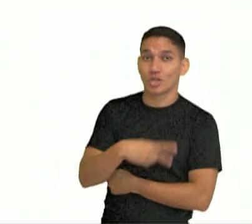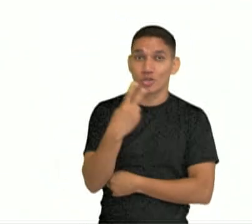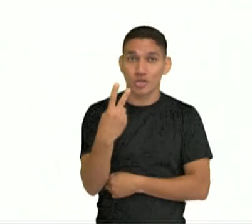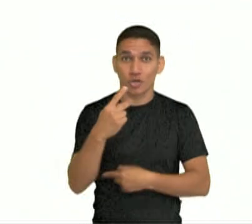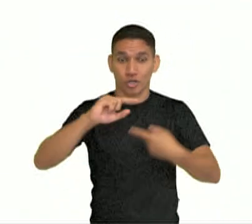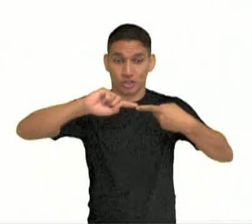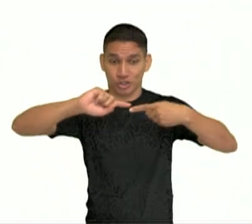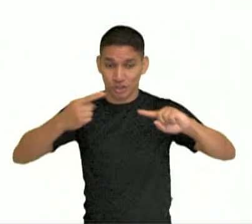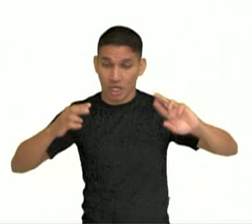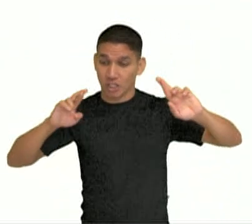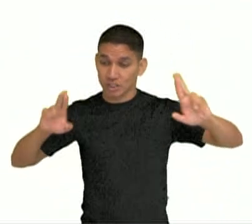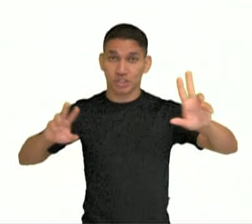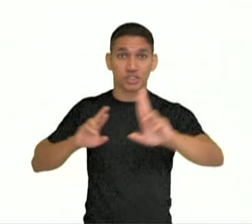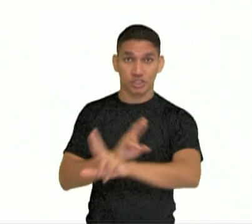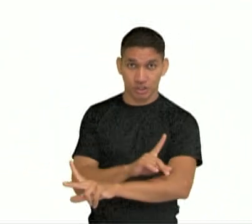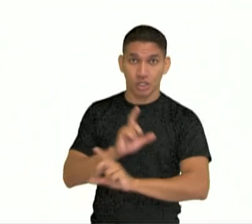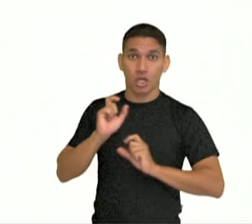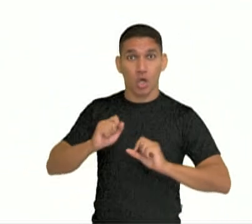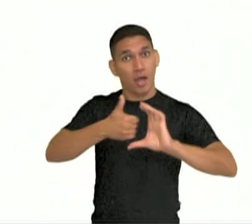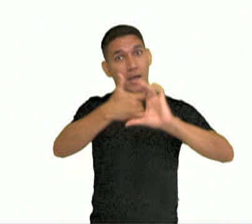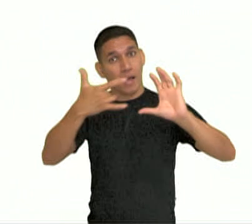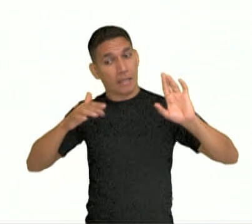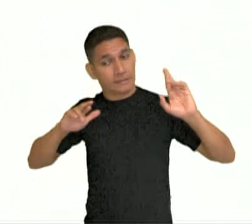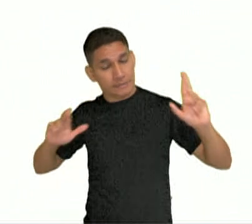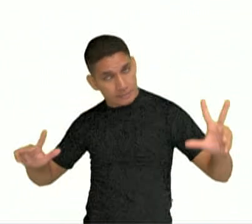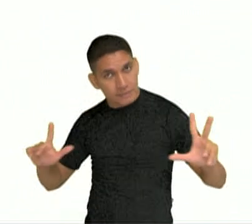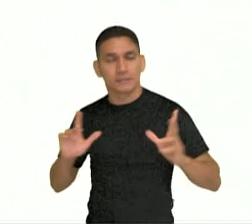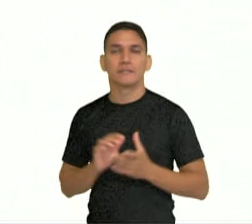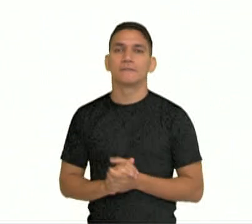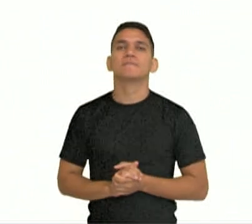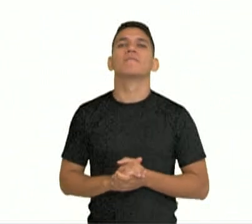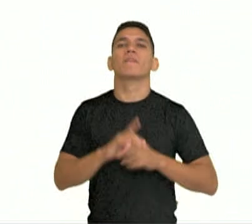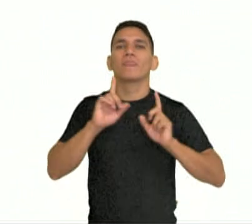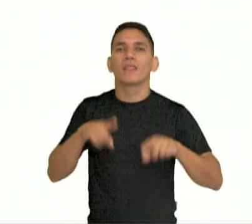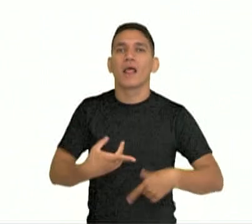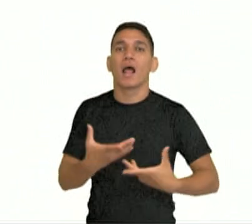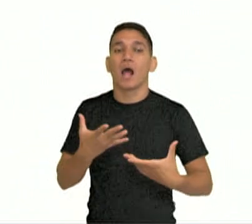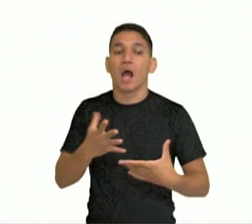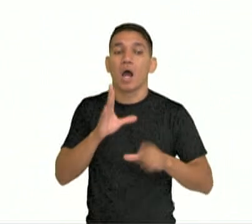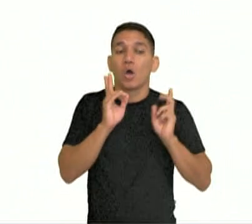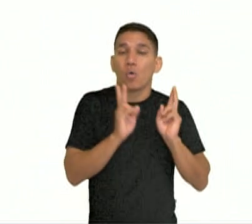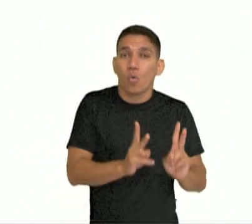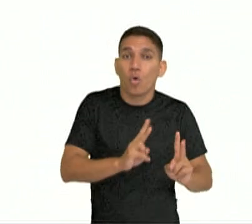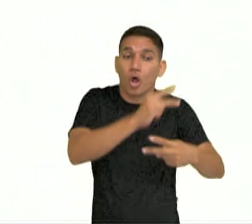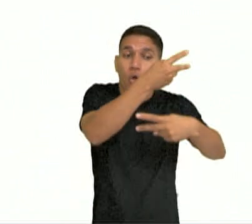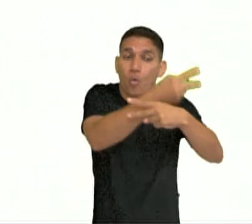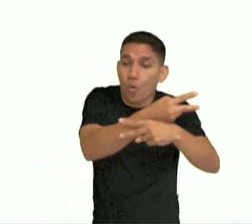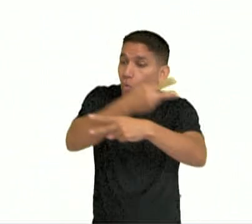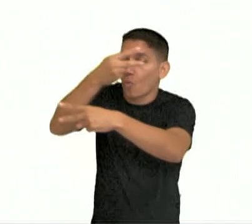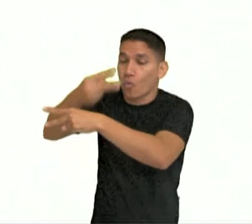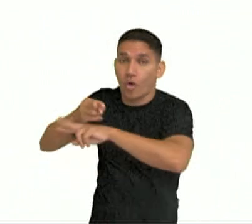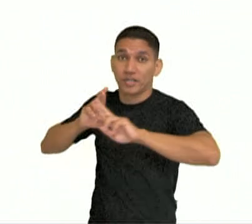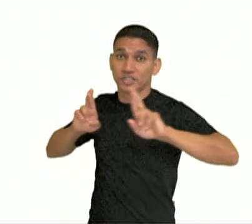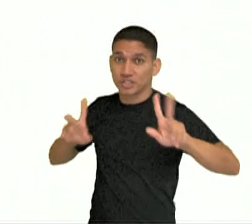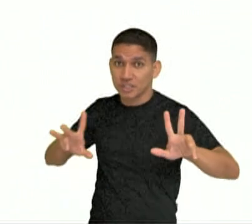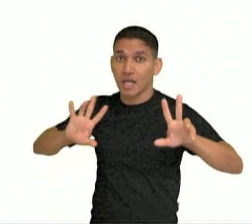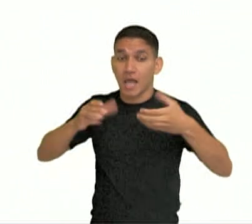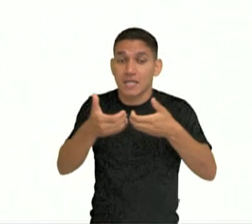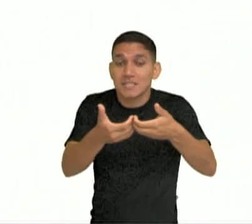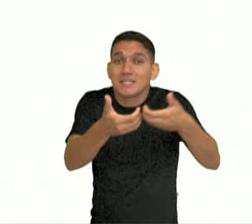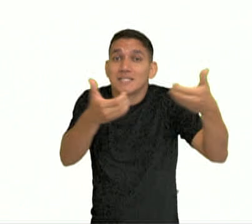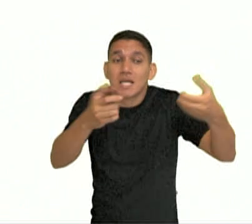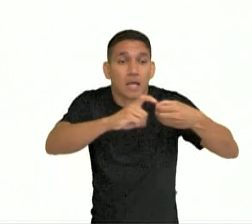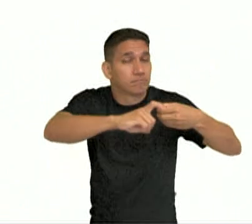né, para características diferentes, estão situados em cromossomos diferentes, então eles se separam de